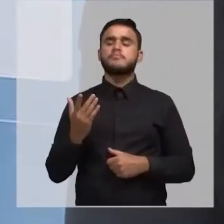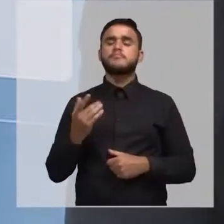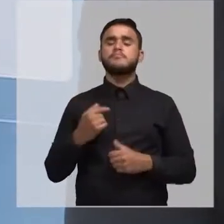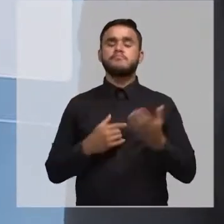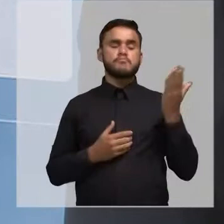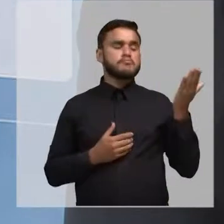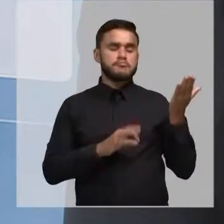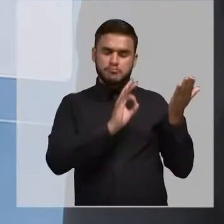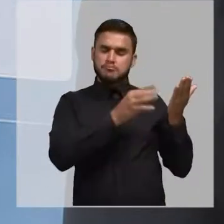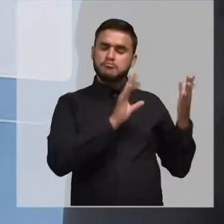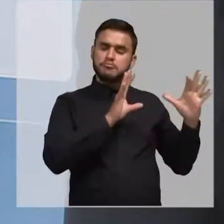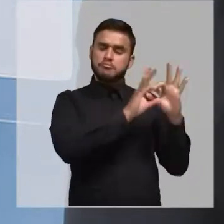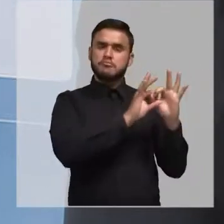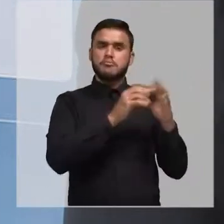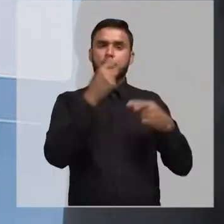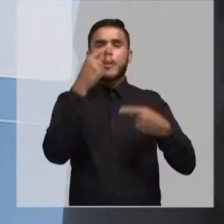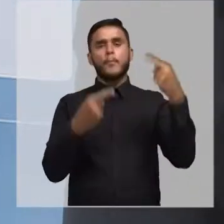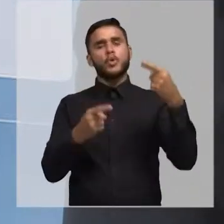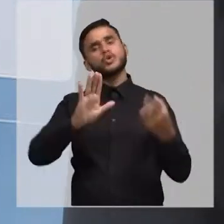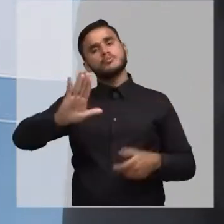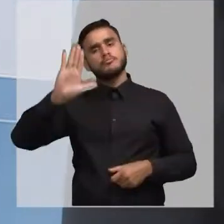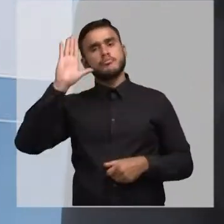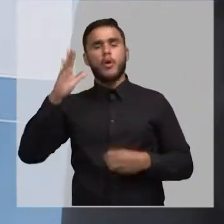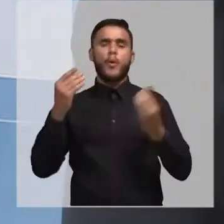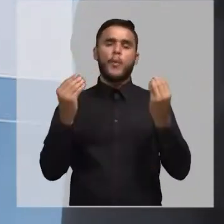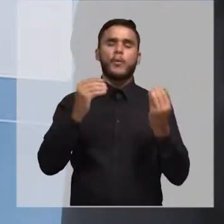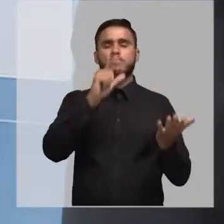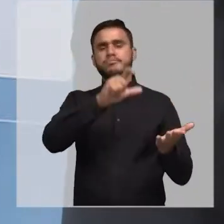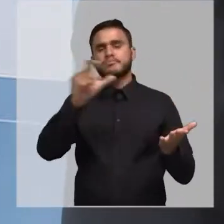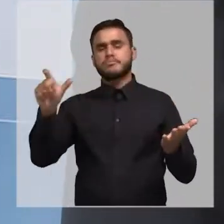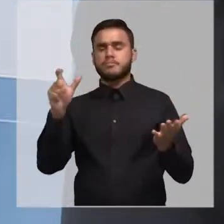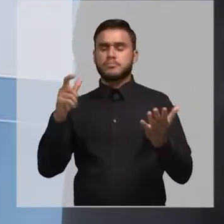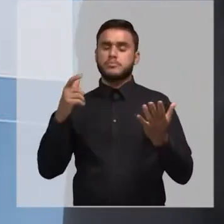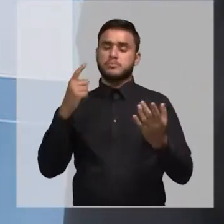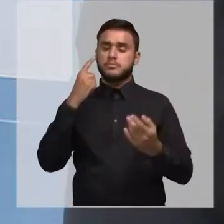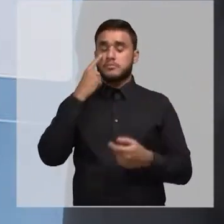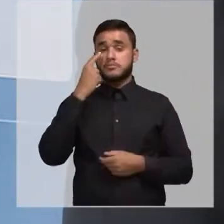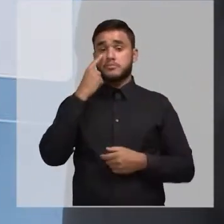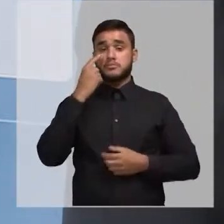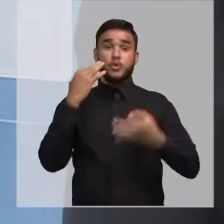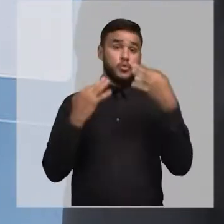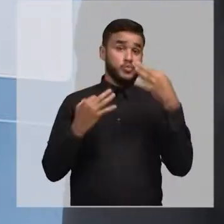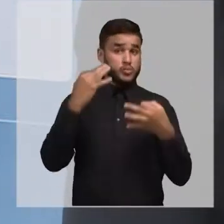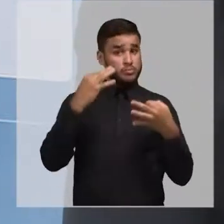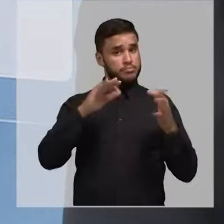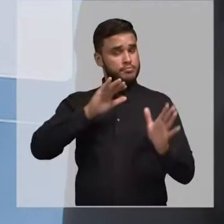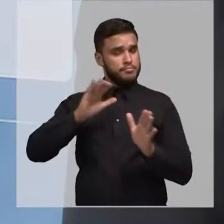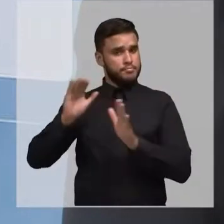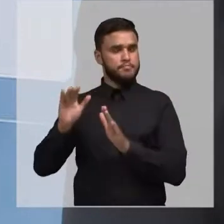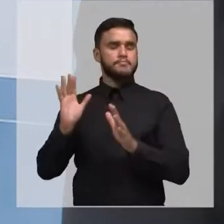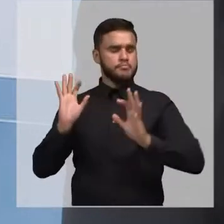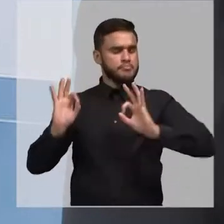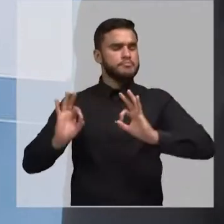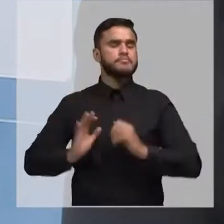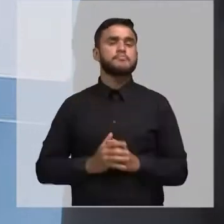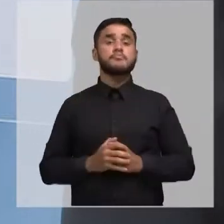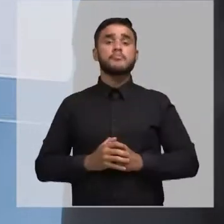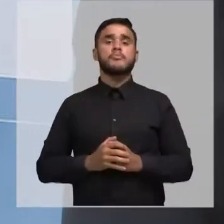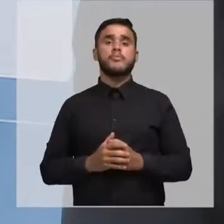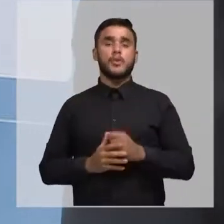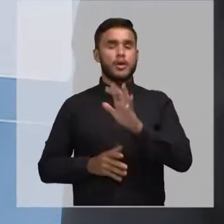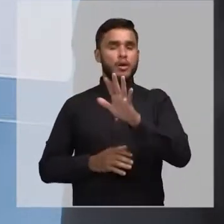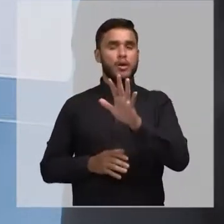esse caminho, mas é importante a gente colocar o seguinte, a situação do ano passado, da eleição passada, ela era